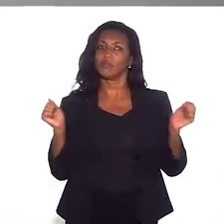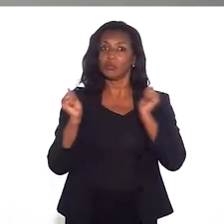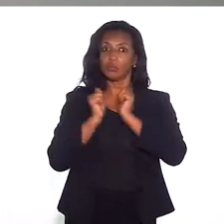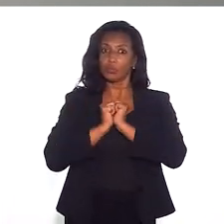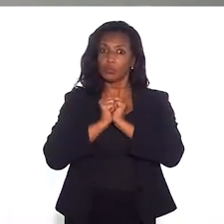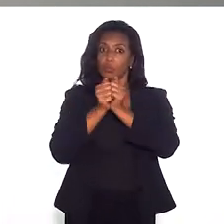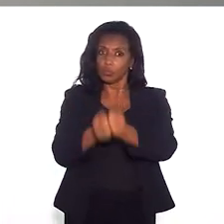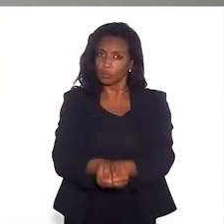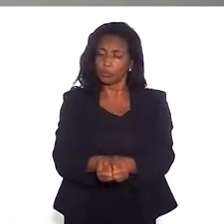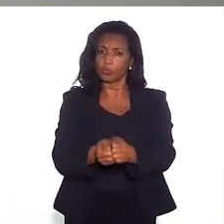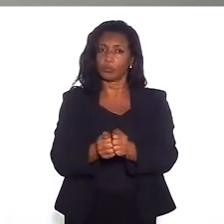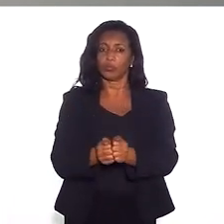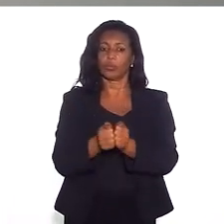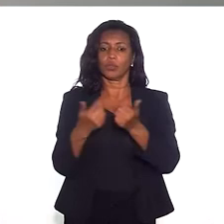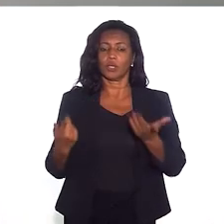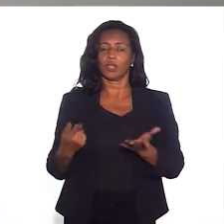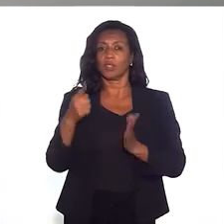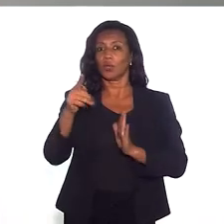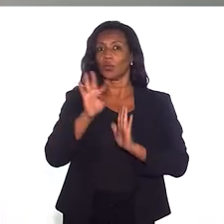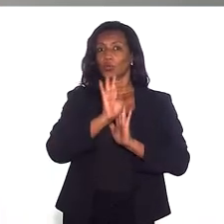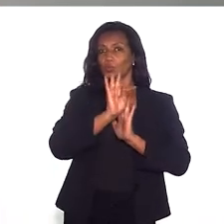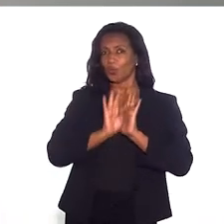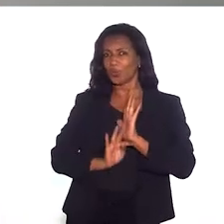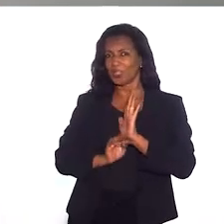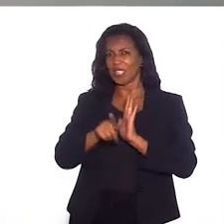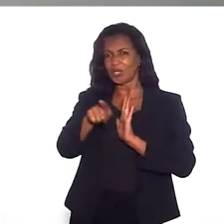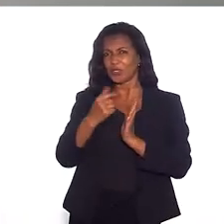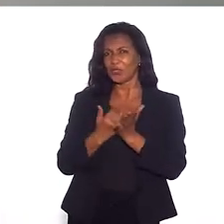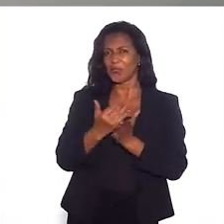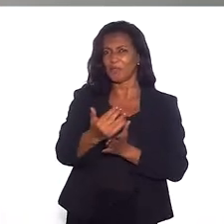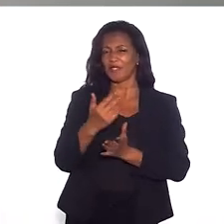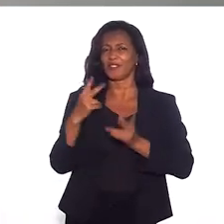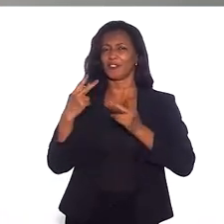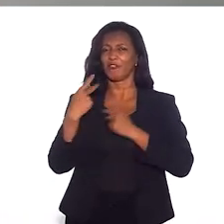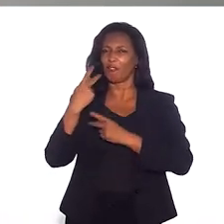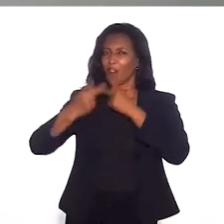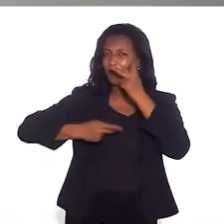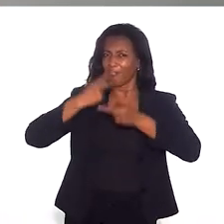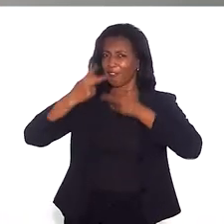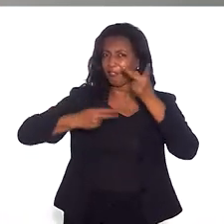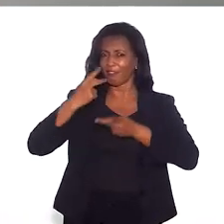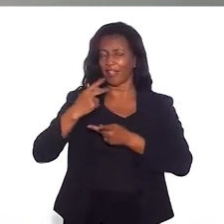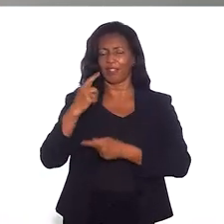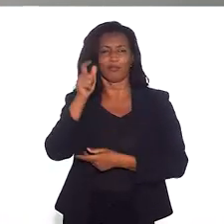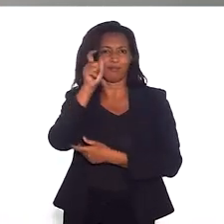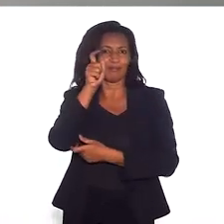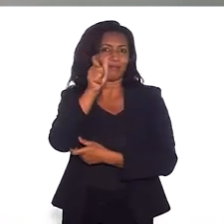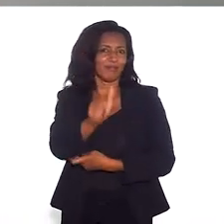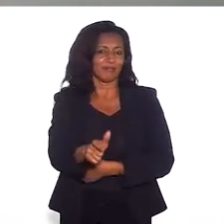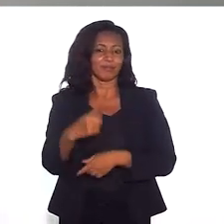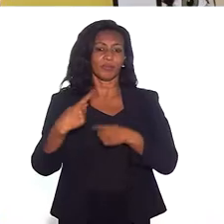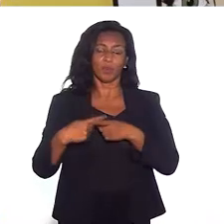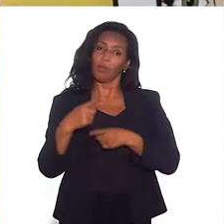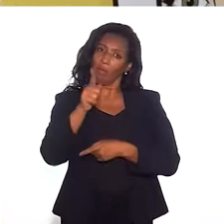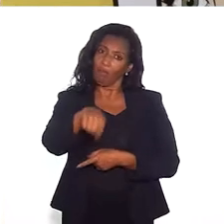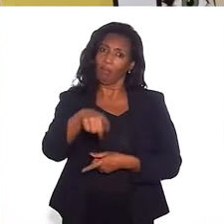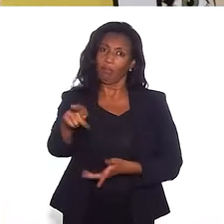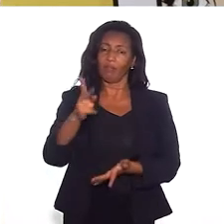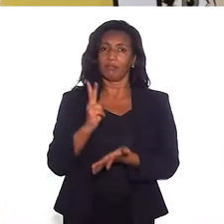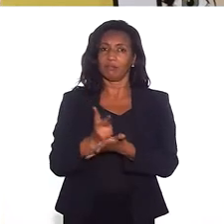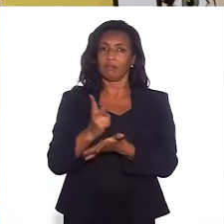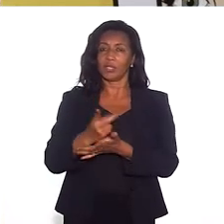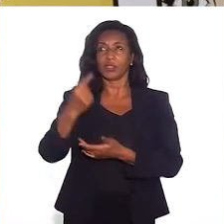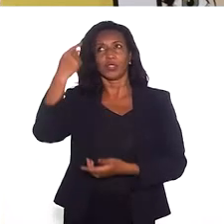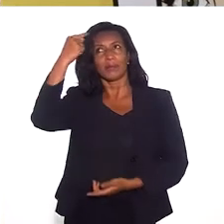junto. Então, o seu texto de início foi bem interessante nessa leitura, Marieta, porque é isso